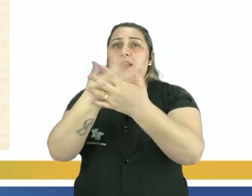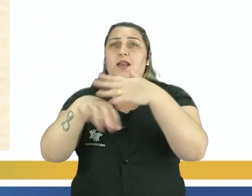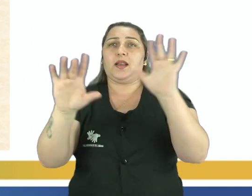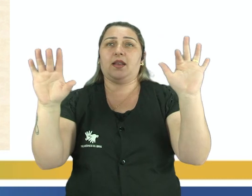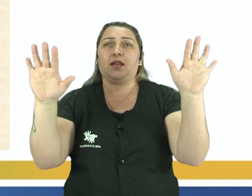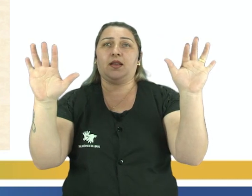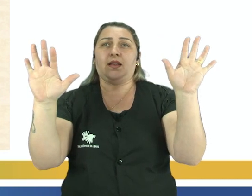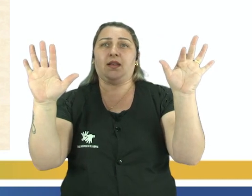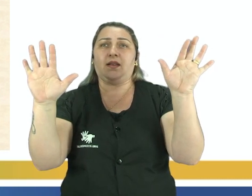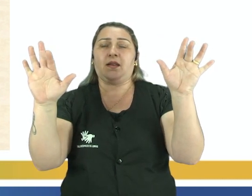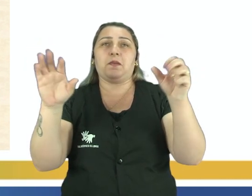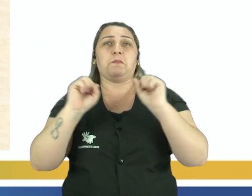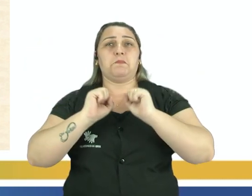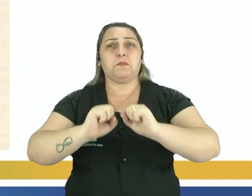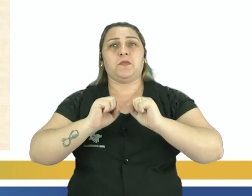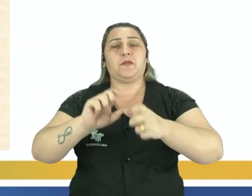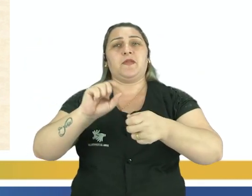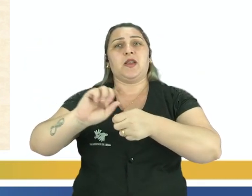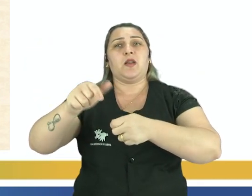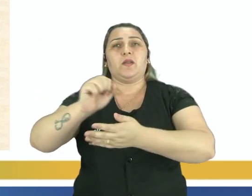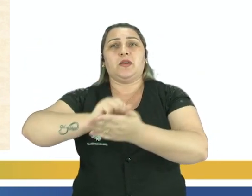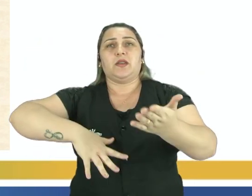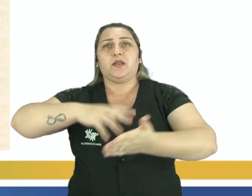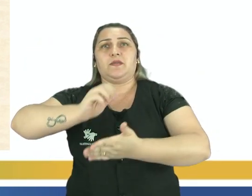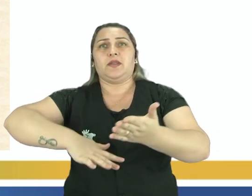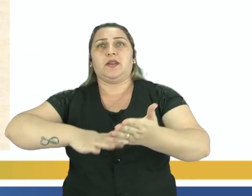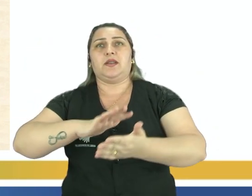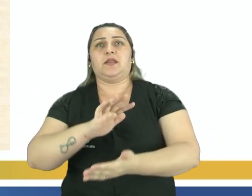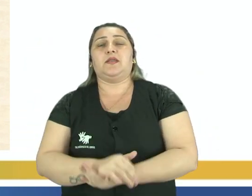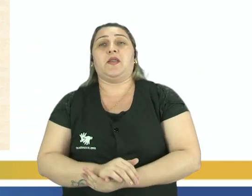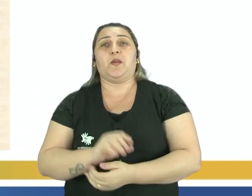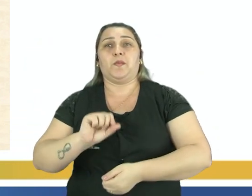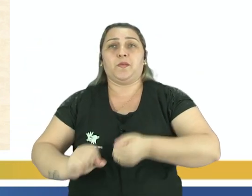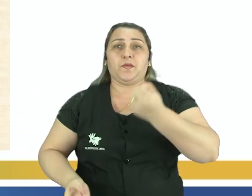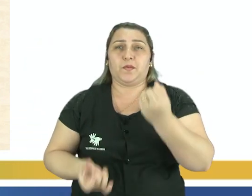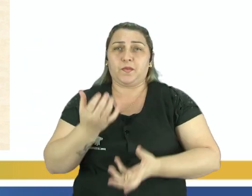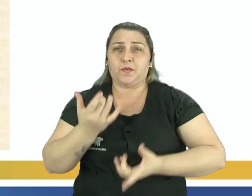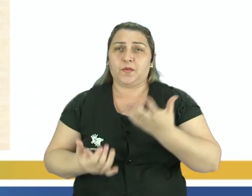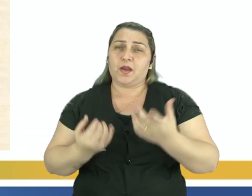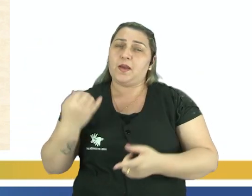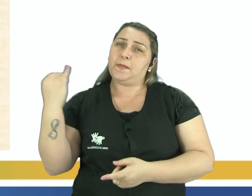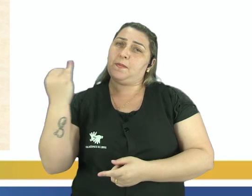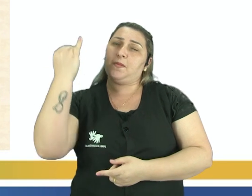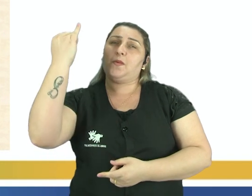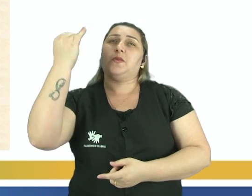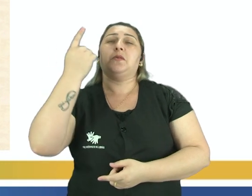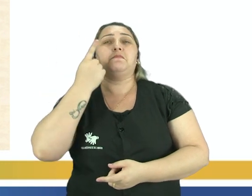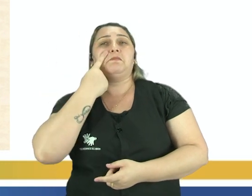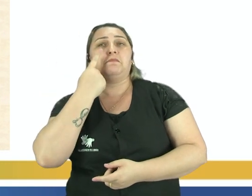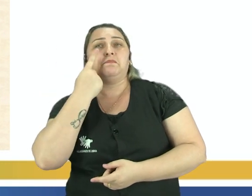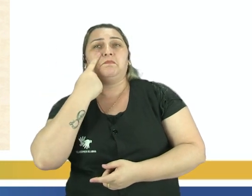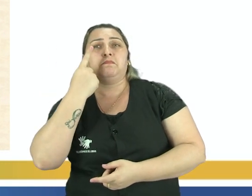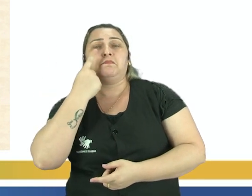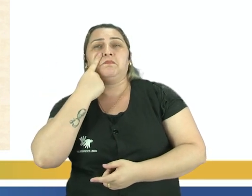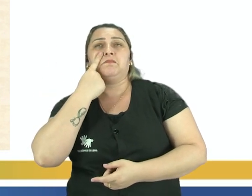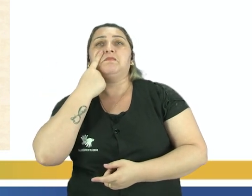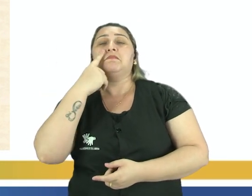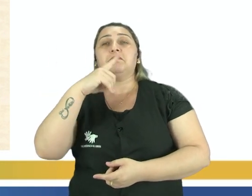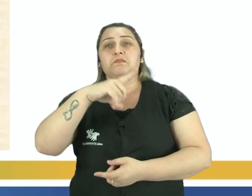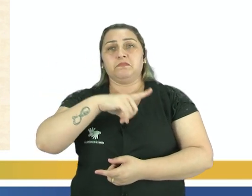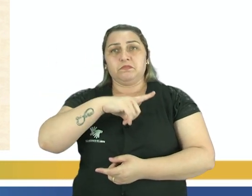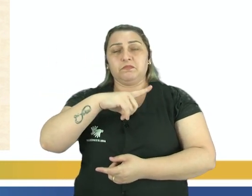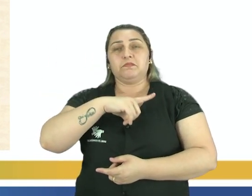poder, né, fazer outras atividades. E o fogo, por que o fogo foi importante? Né? A gente vai observar que o fogo ele vai